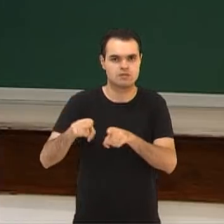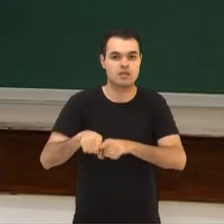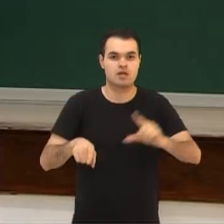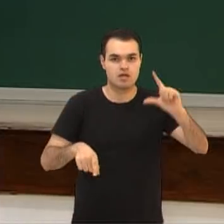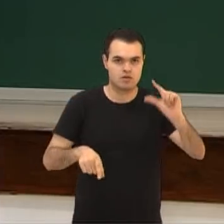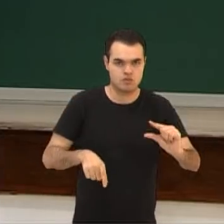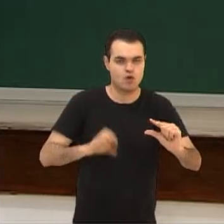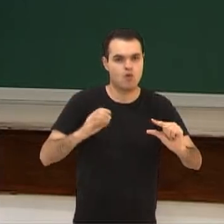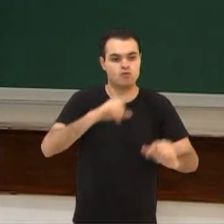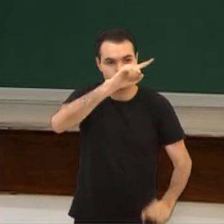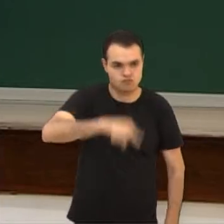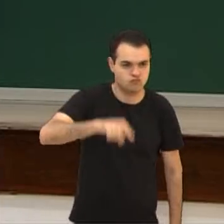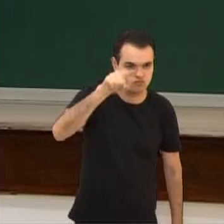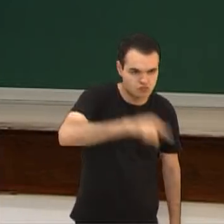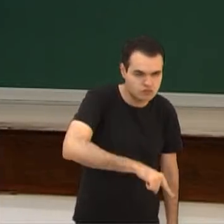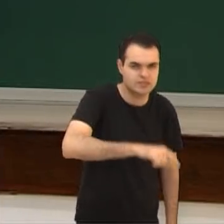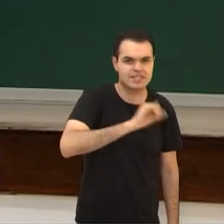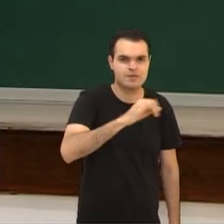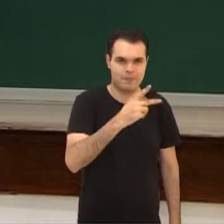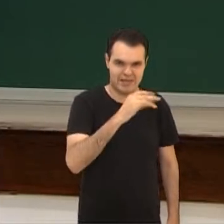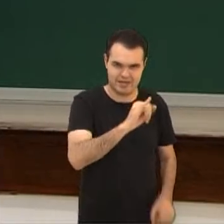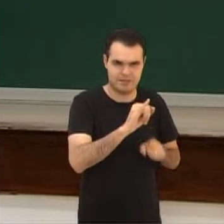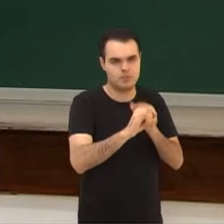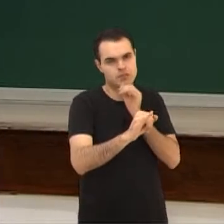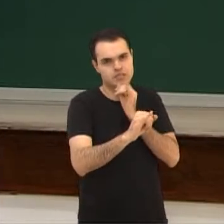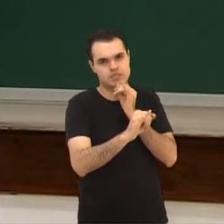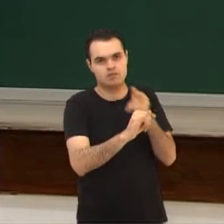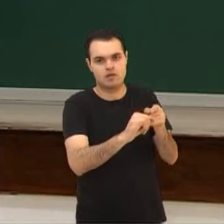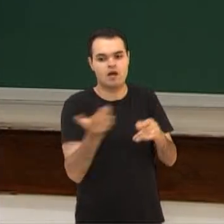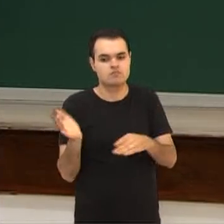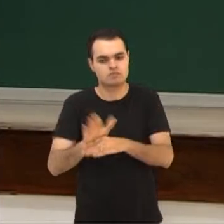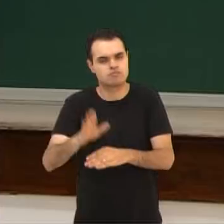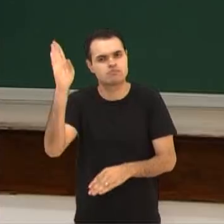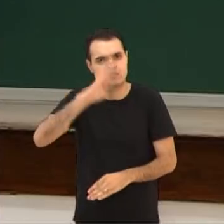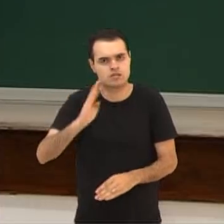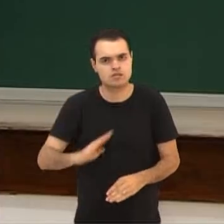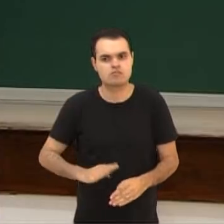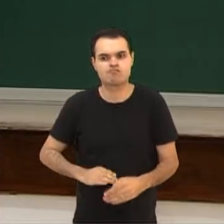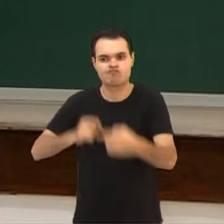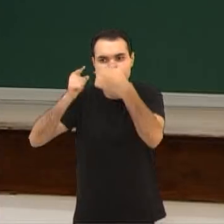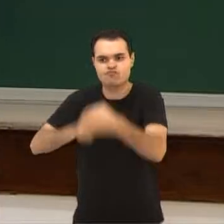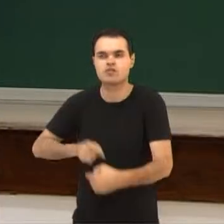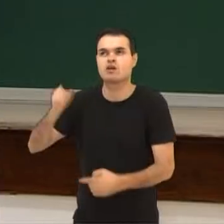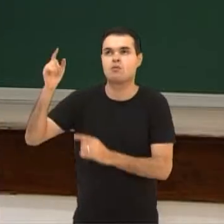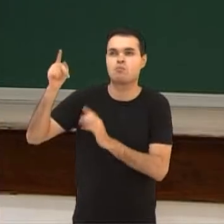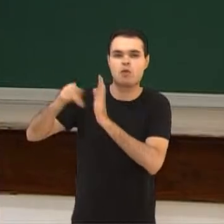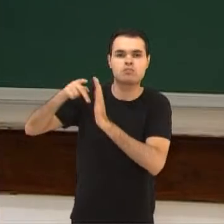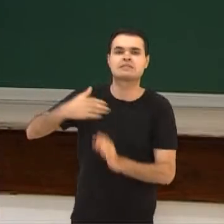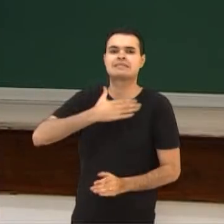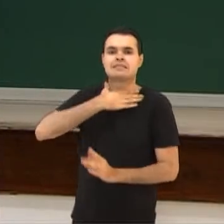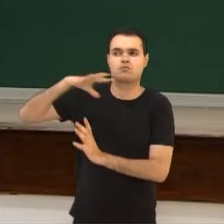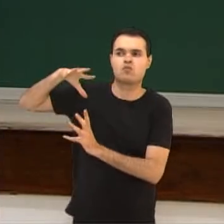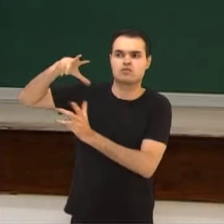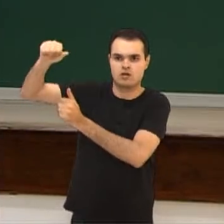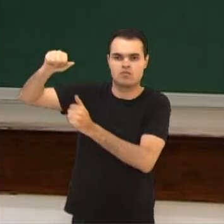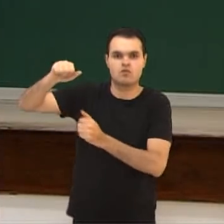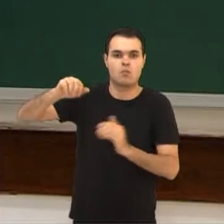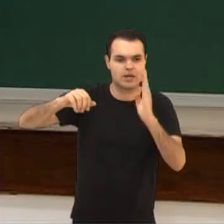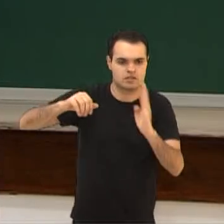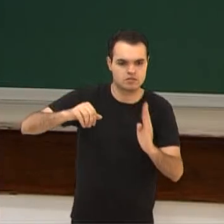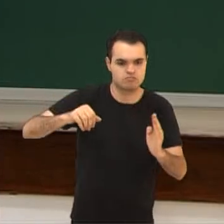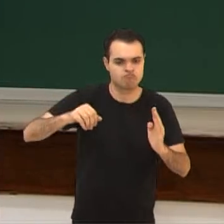ou isenção de impostos como o IPI ajudou o Brasil a enfrentar aquela crise mundial lá de